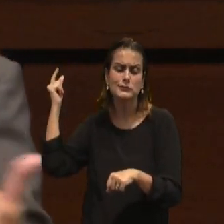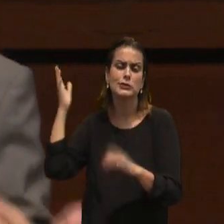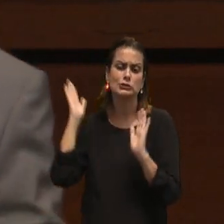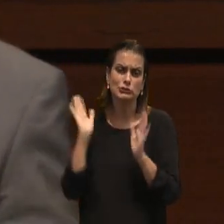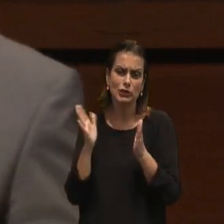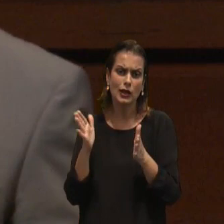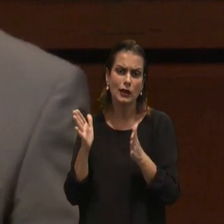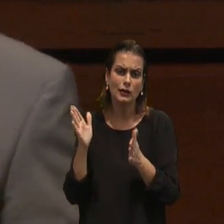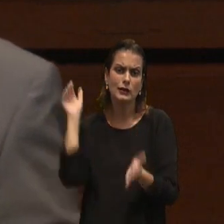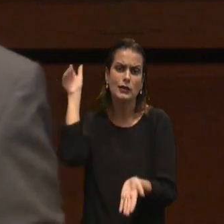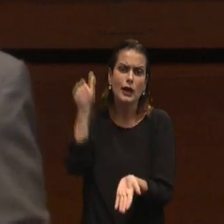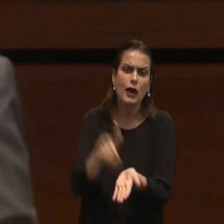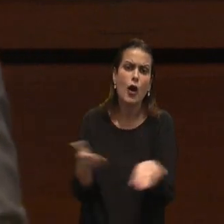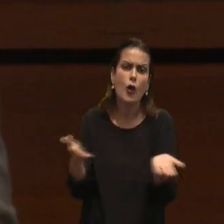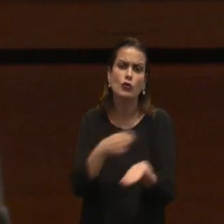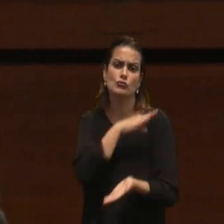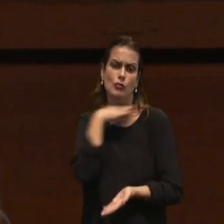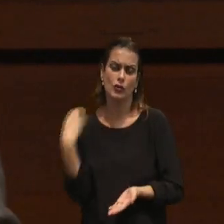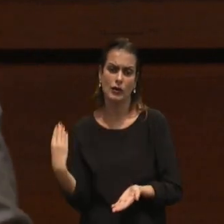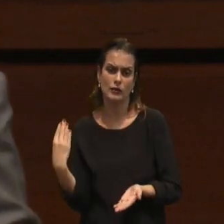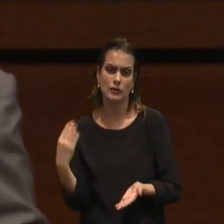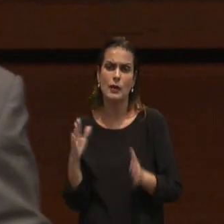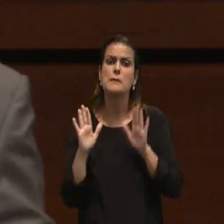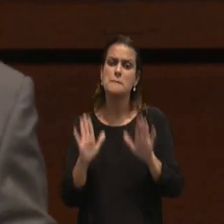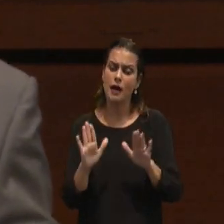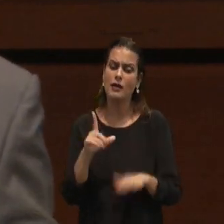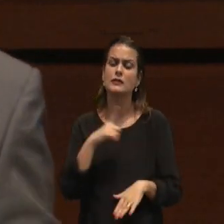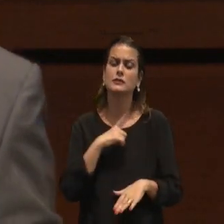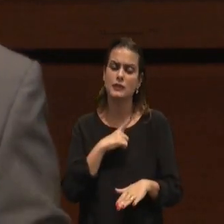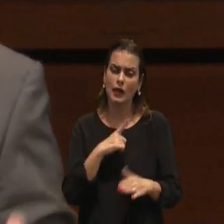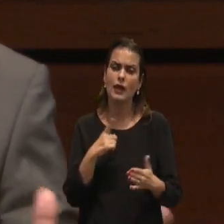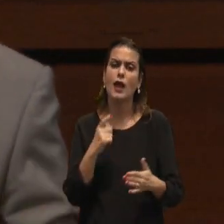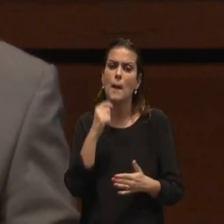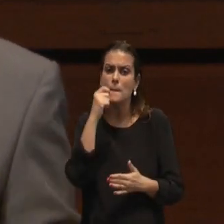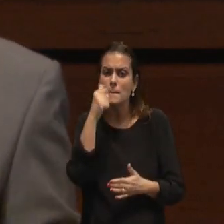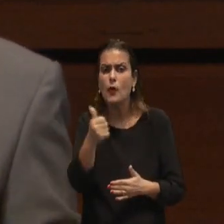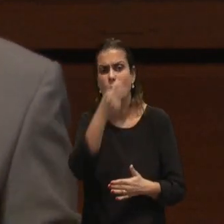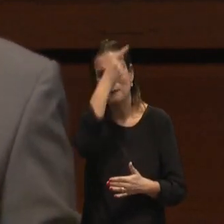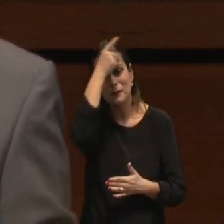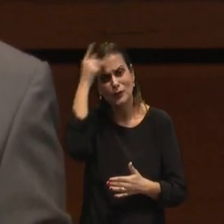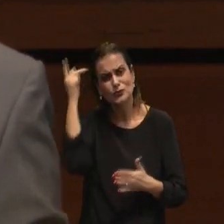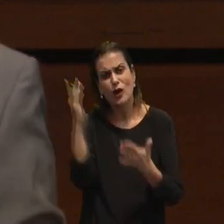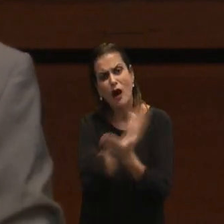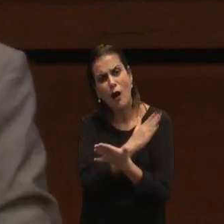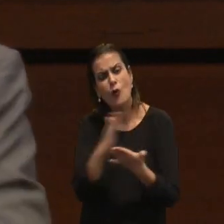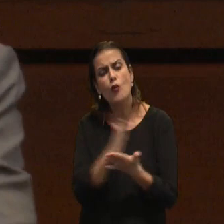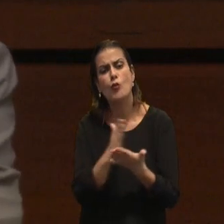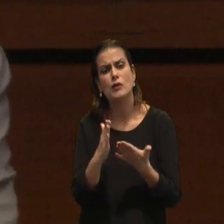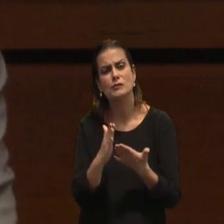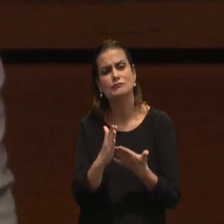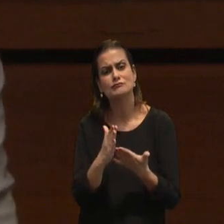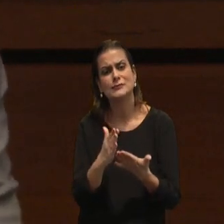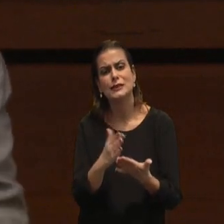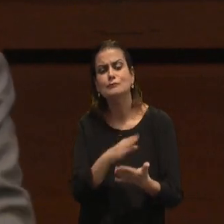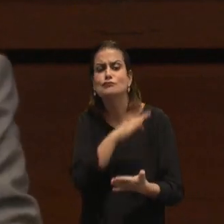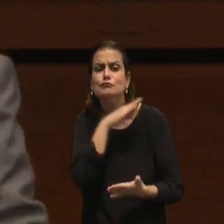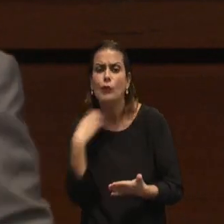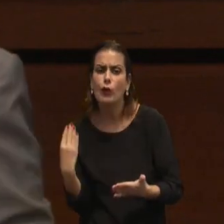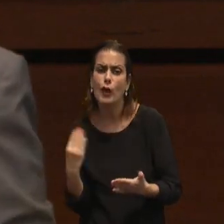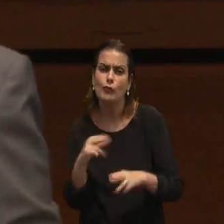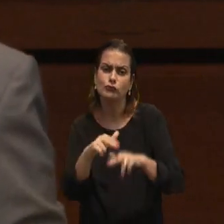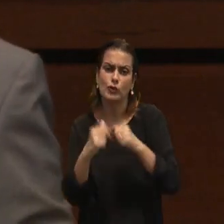que vieram a falecer. Mas temos sim poucos casos de algumas pessoas que foram acometidas